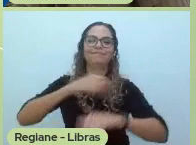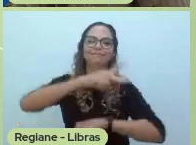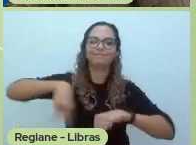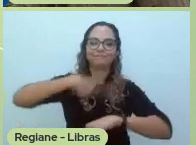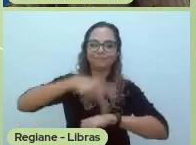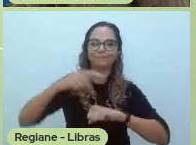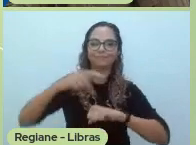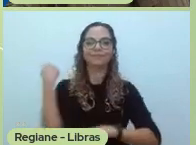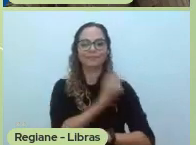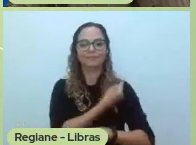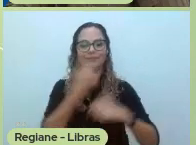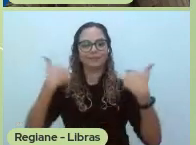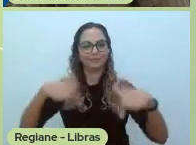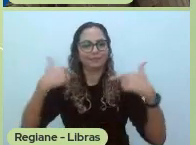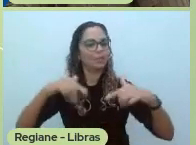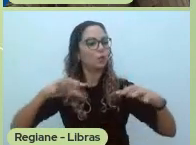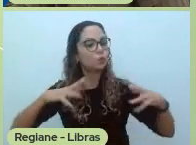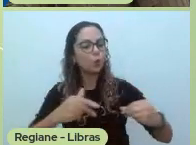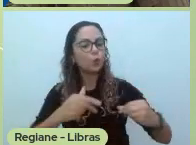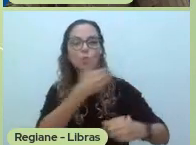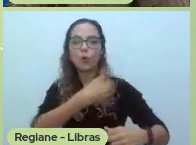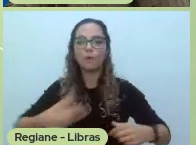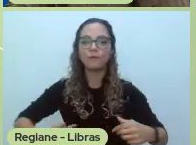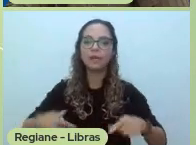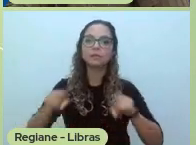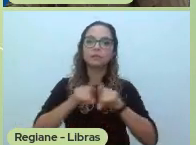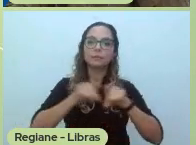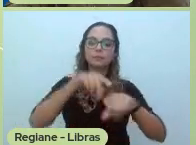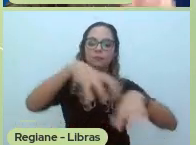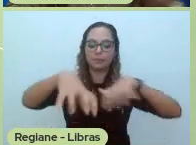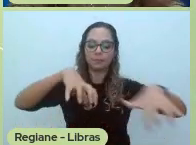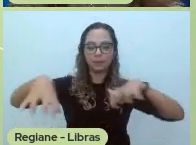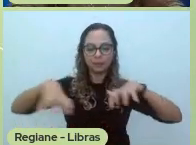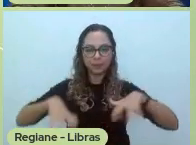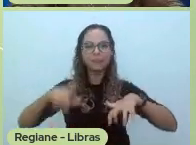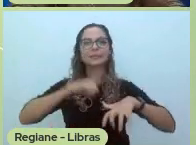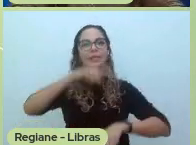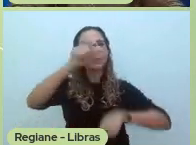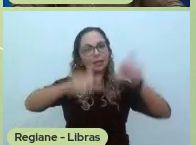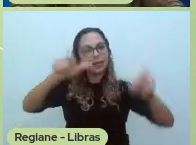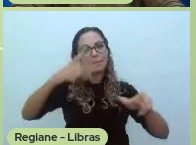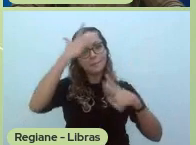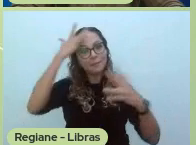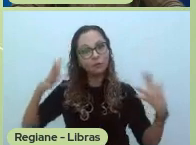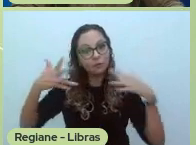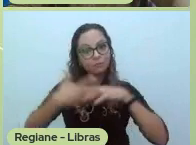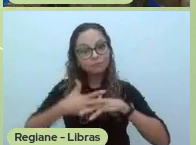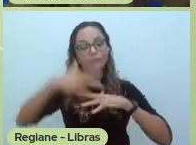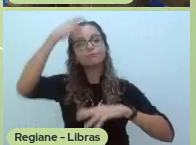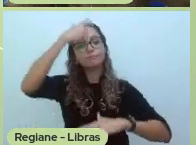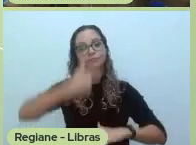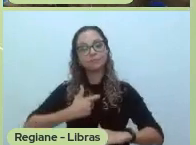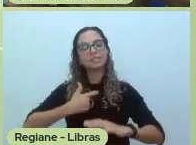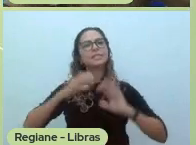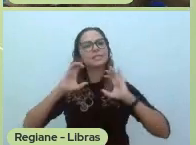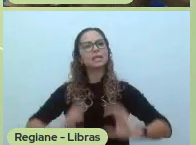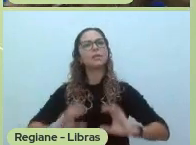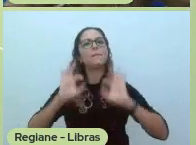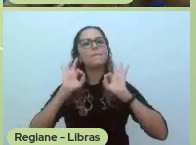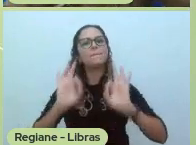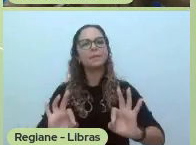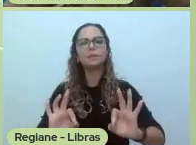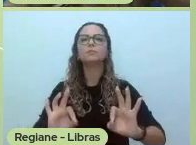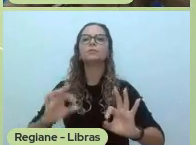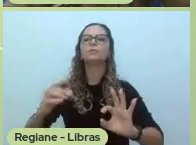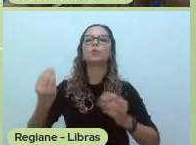as esferas e com a iniciativa privada, trazendo cidadãos e cidadãs para o centro das discussões